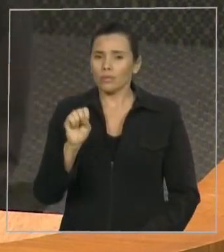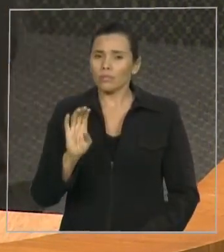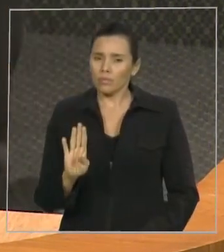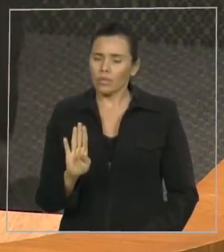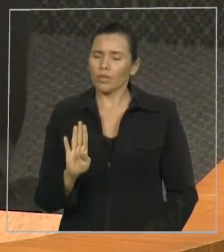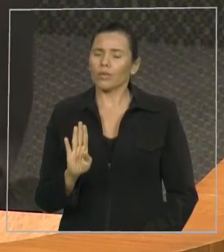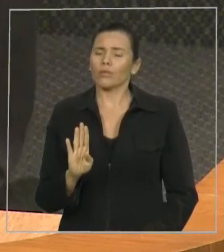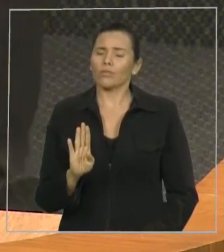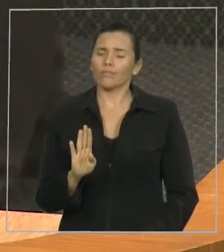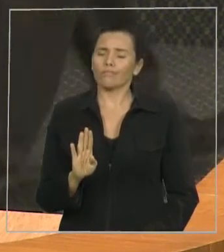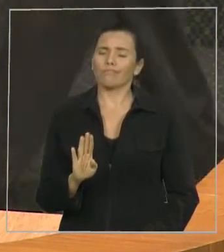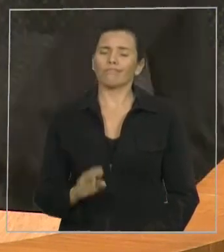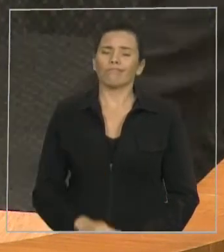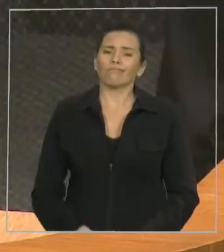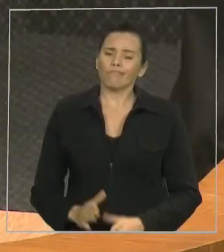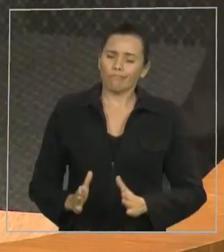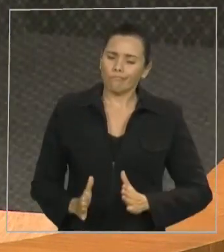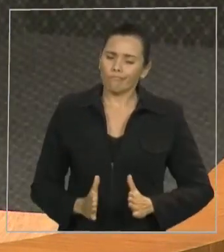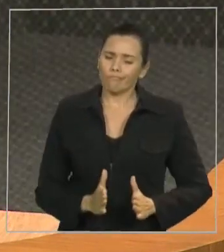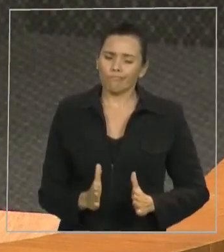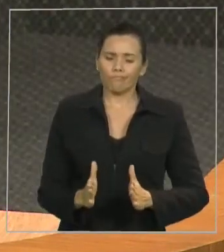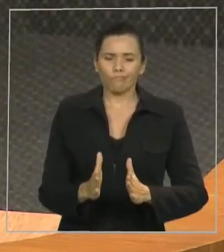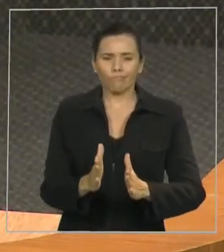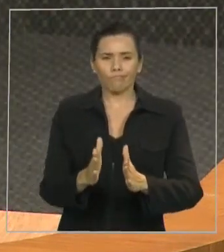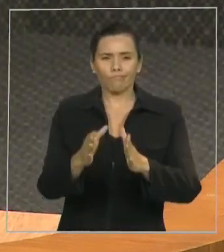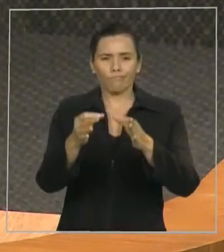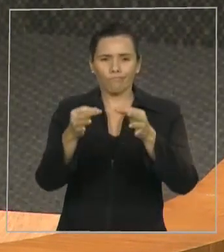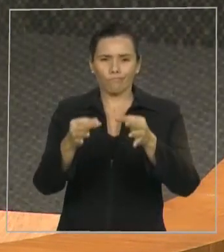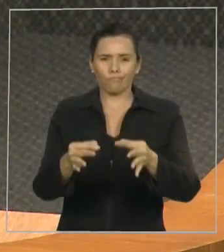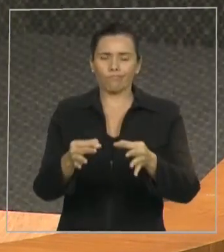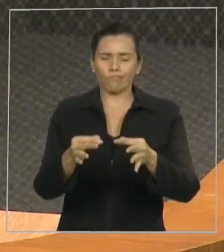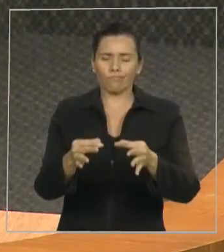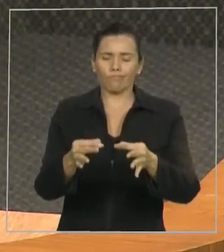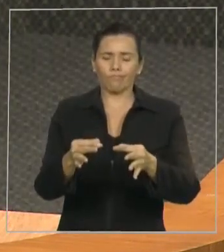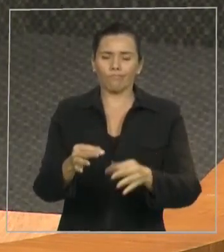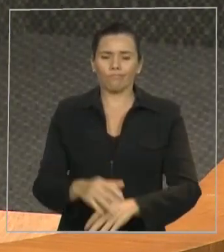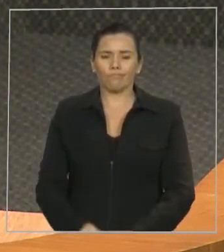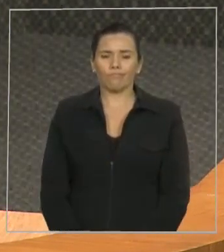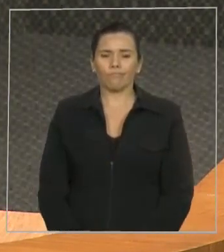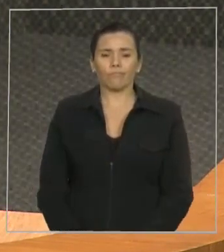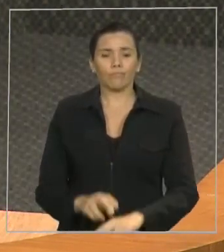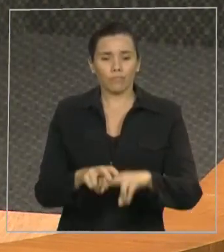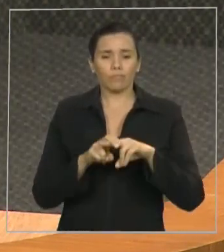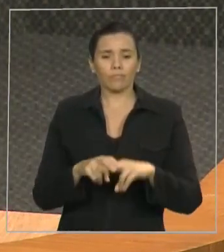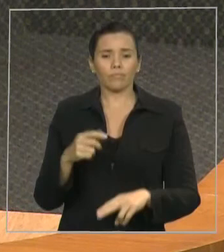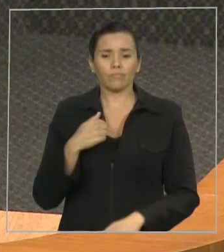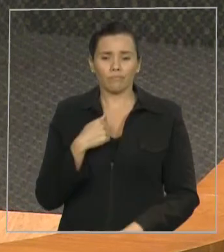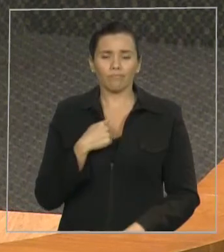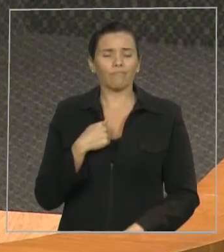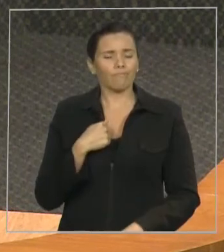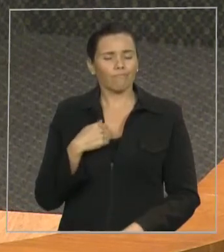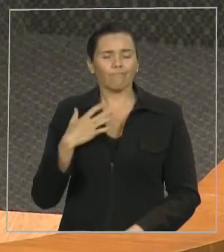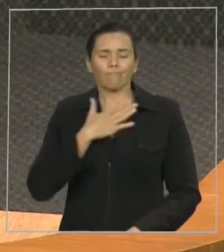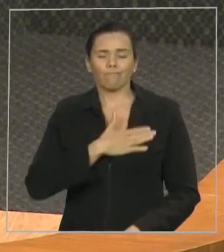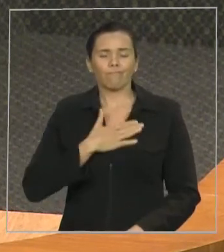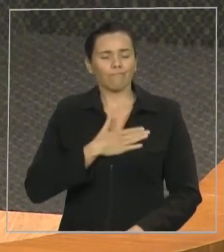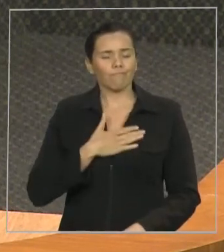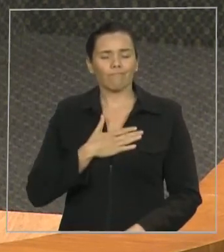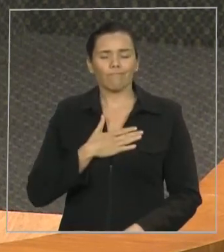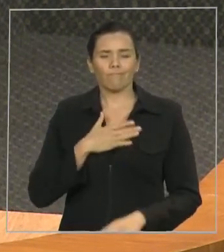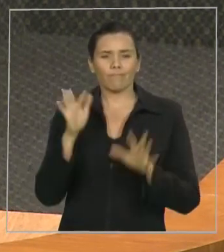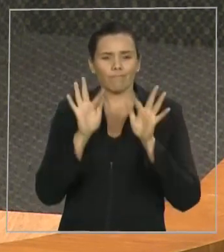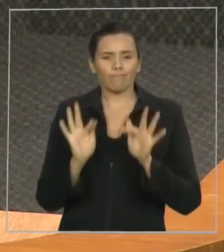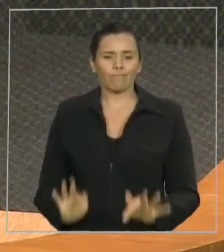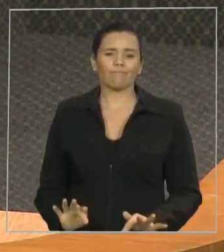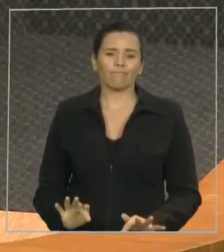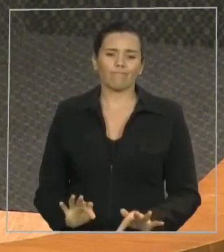no mesmo caminho. Portanto, essa é o grande saldo que a gente obteve de toda essa luta e de todo